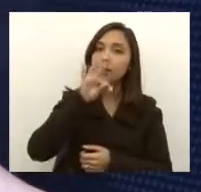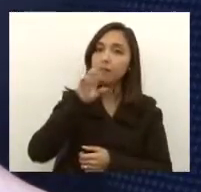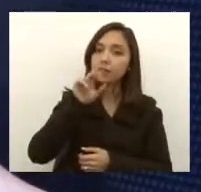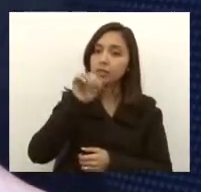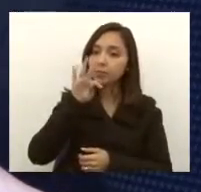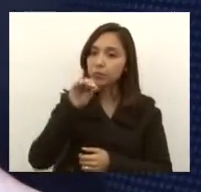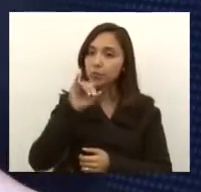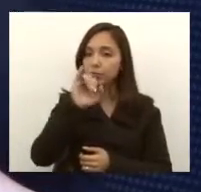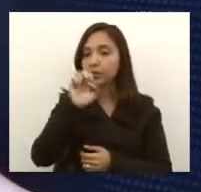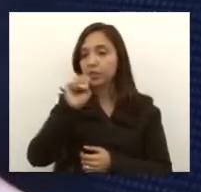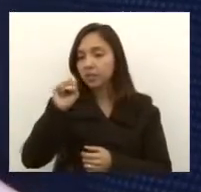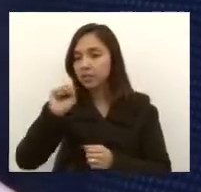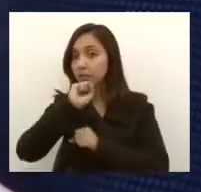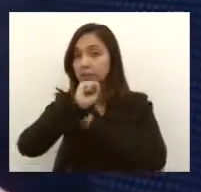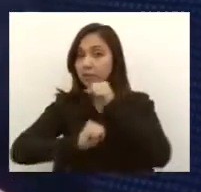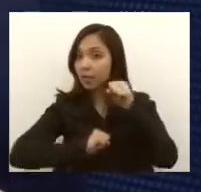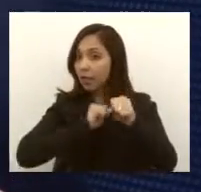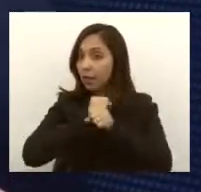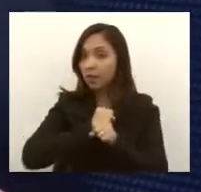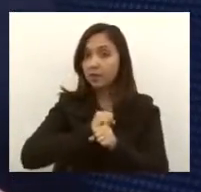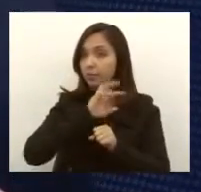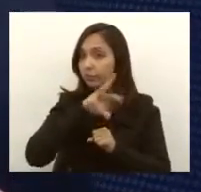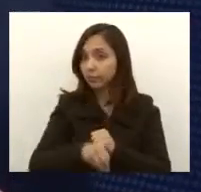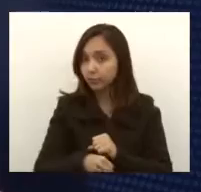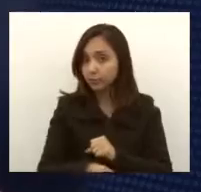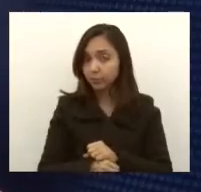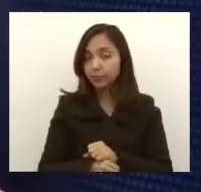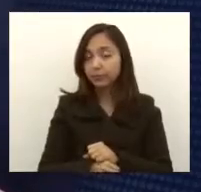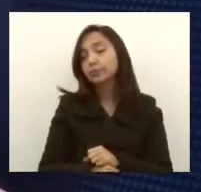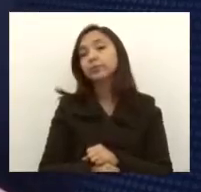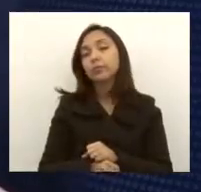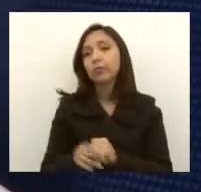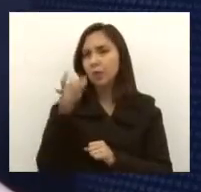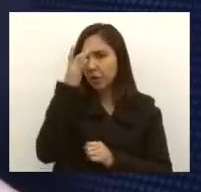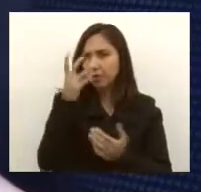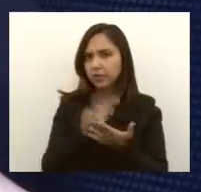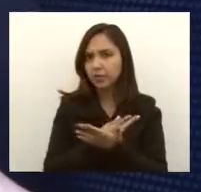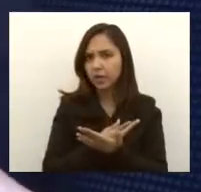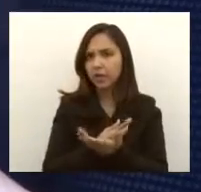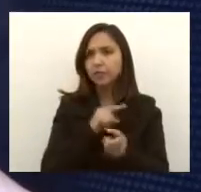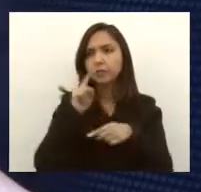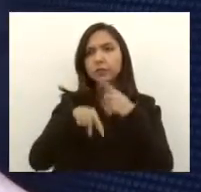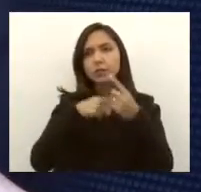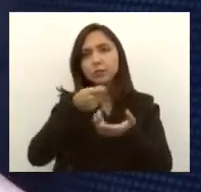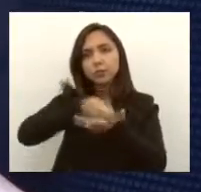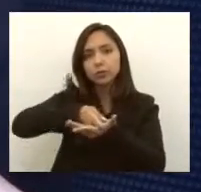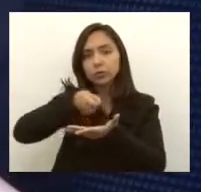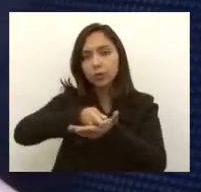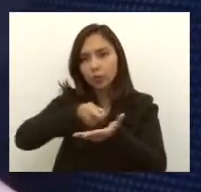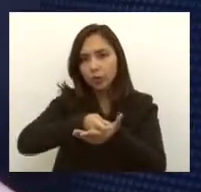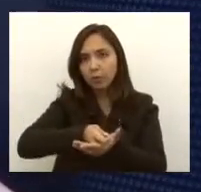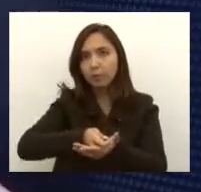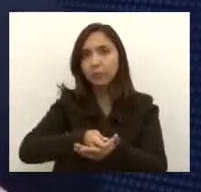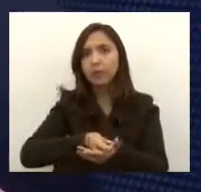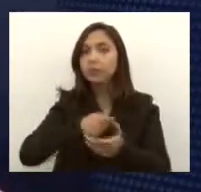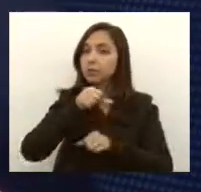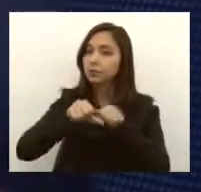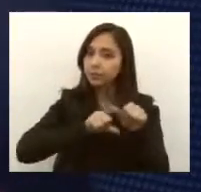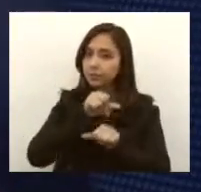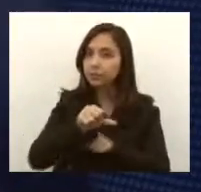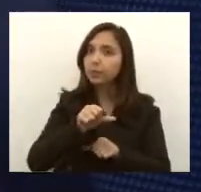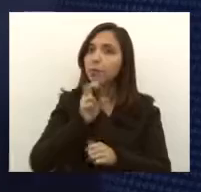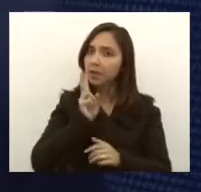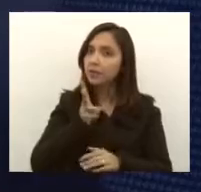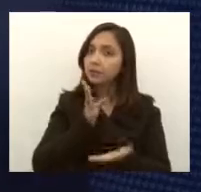ISS do ano inteiro, a taxa de fiscalização do ano inteiro. Eu acho errado. Depois de muita cobrança desse vereador, hoje mudou um pouco, mas